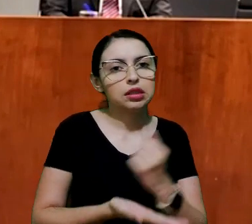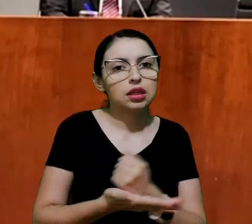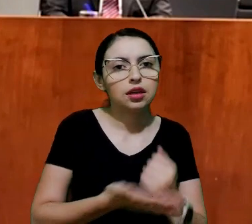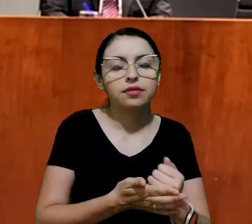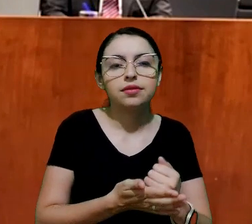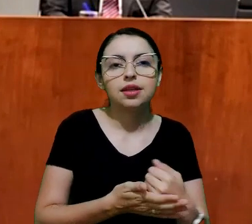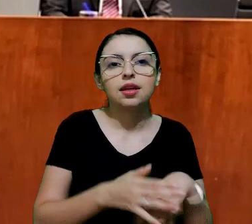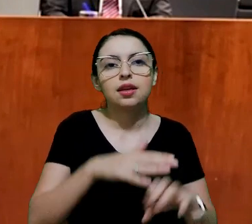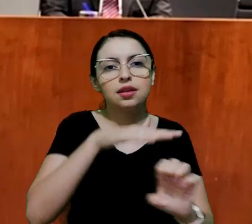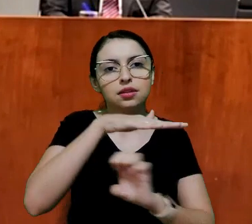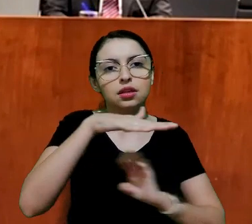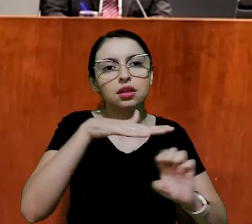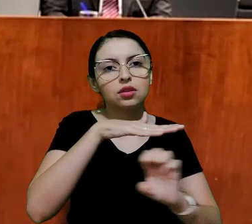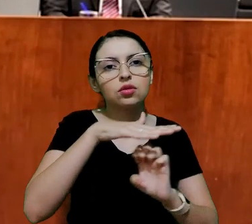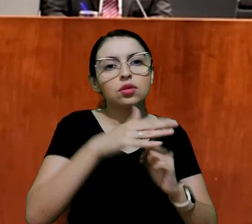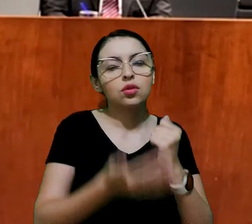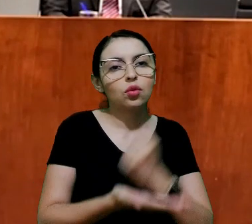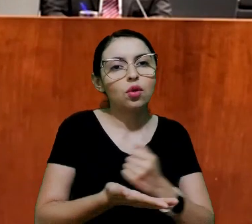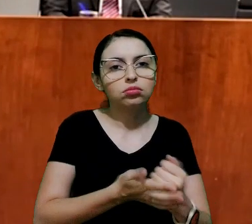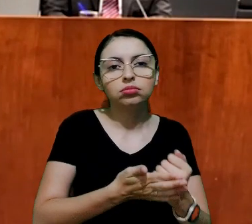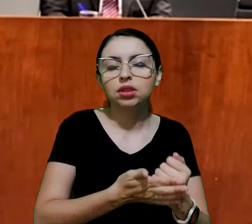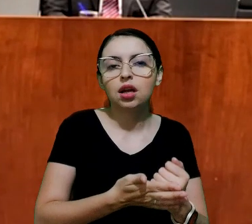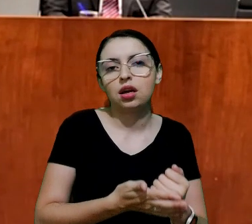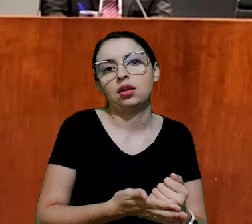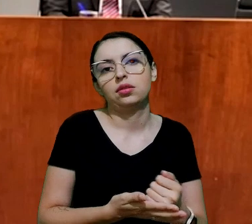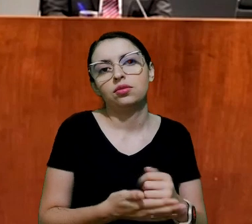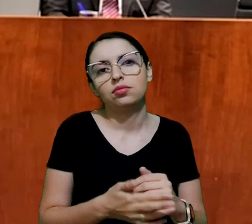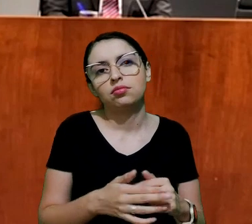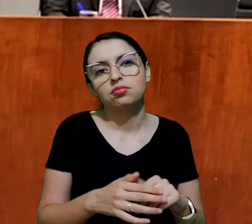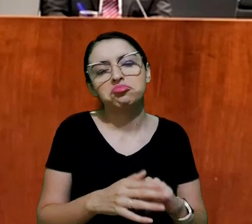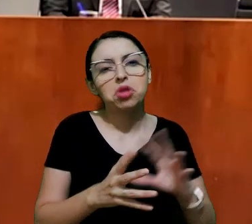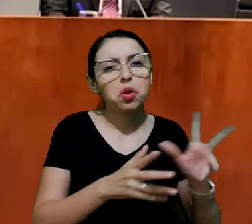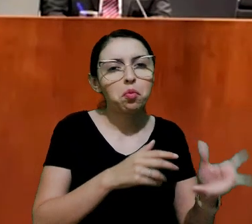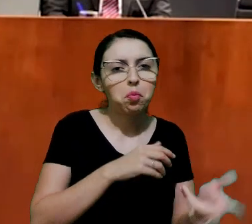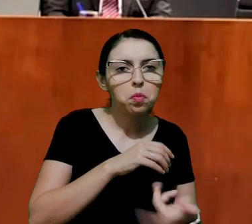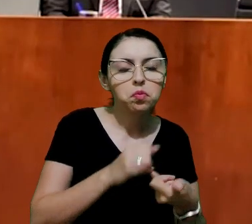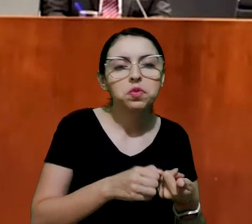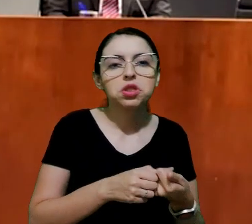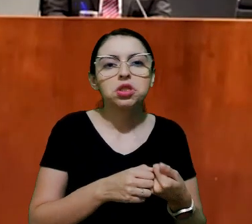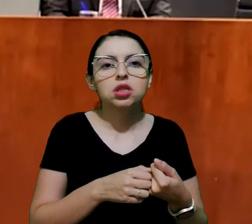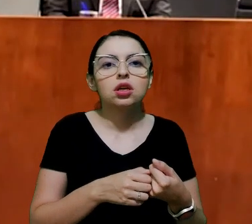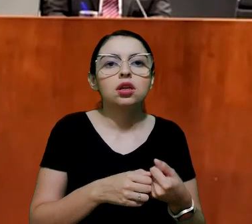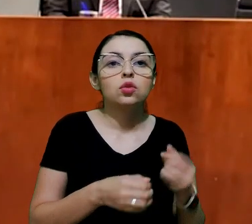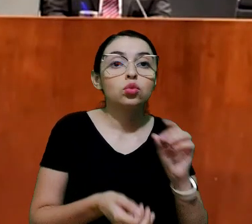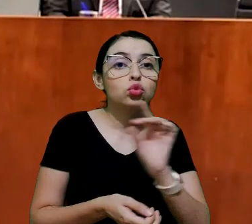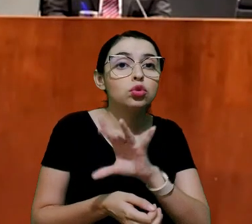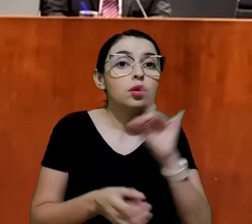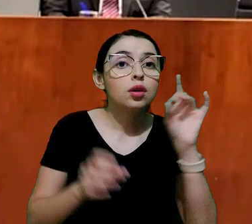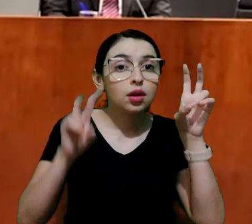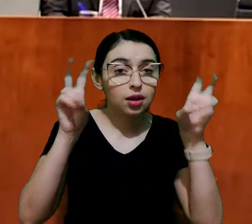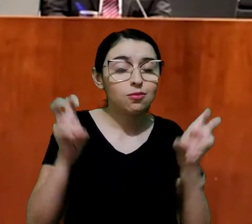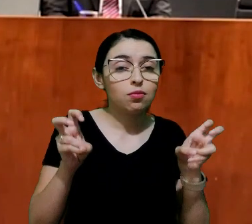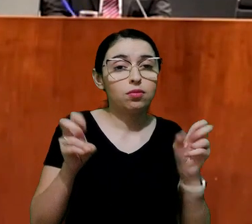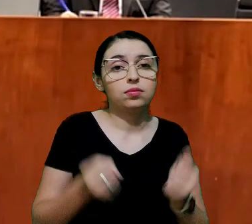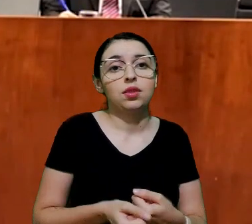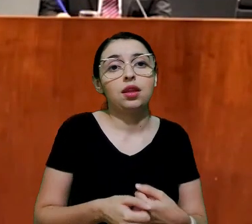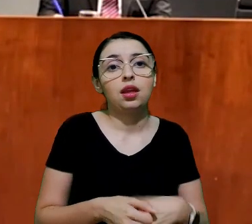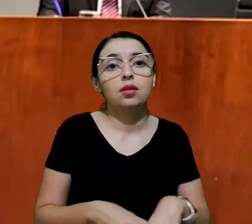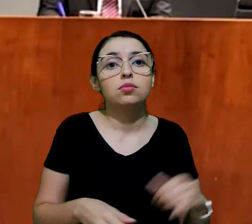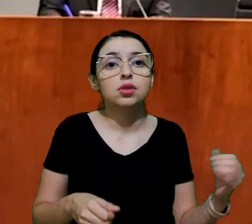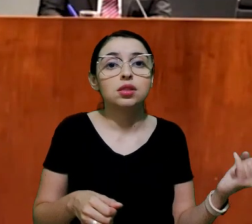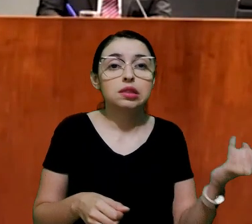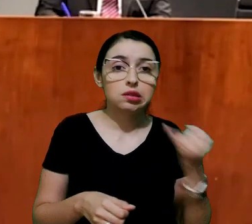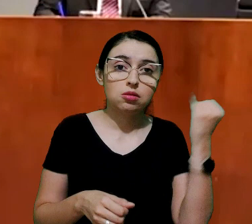empresa, questão dos contratos, ela faz esse giro, como ela mesma diz, nesses pontos que são cruciais para se